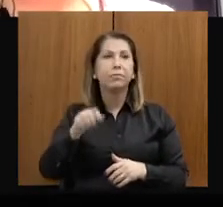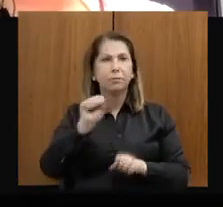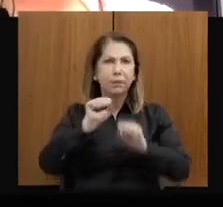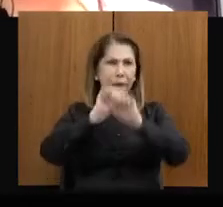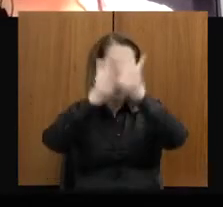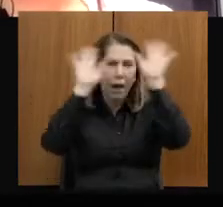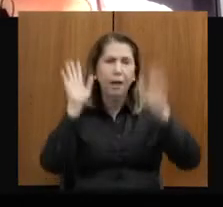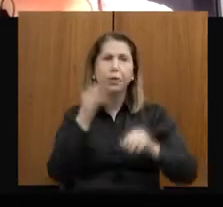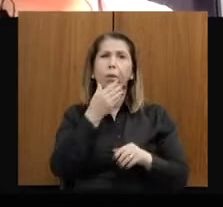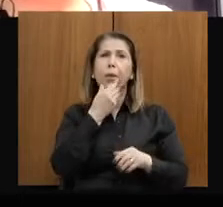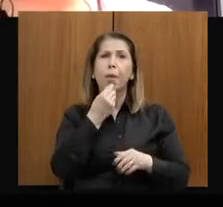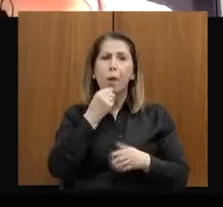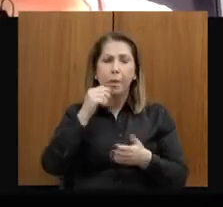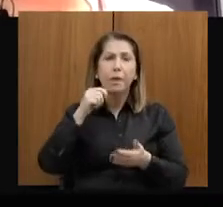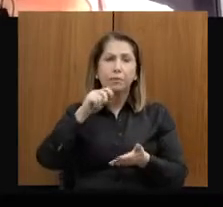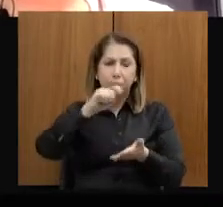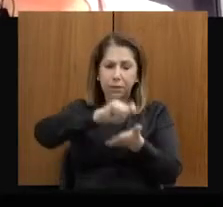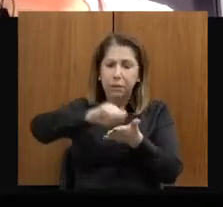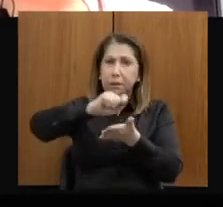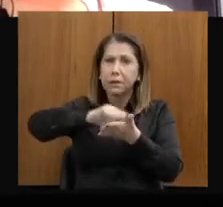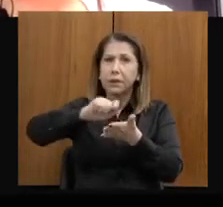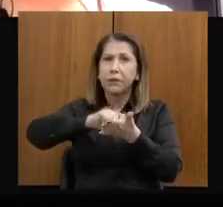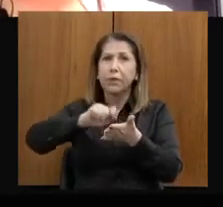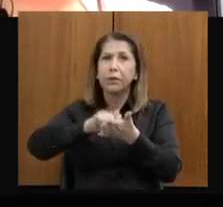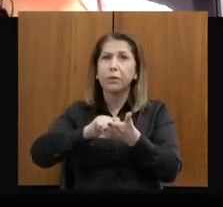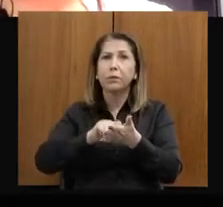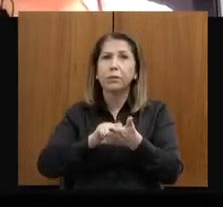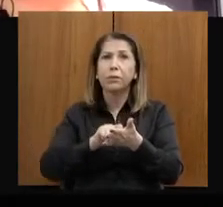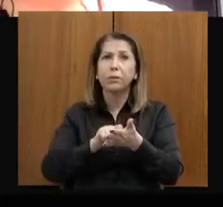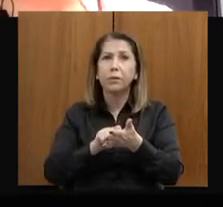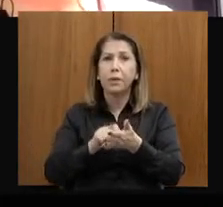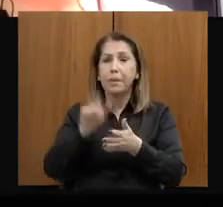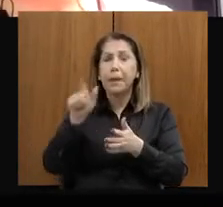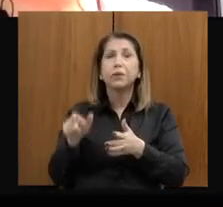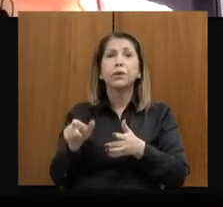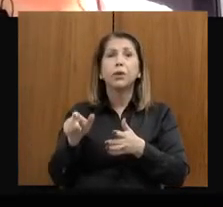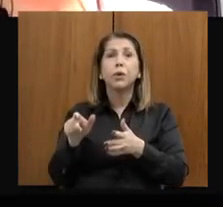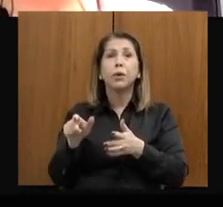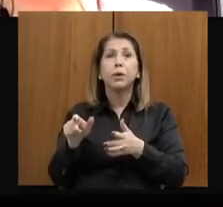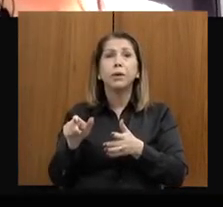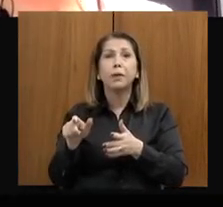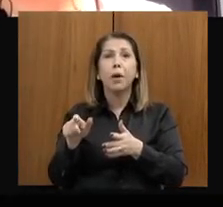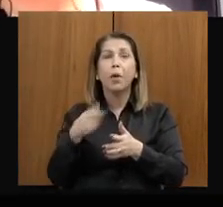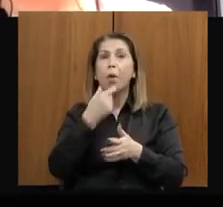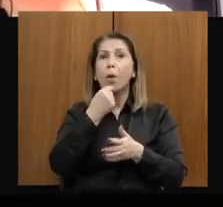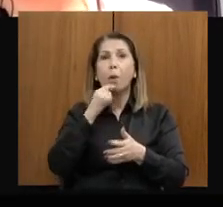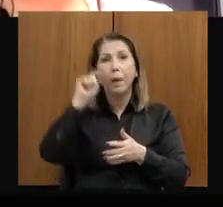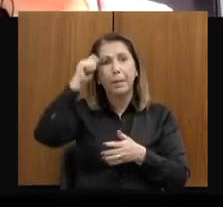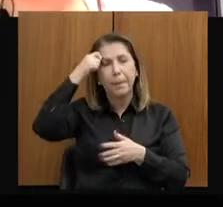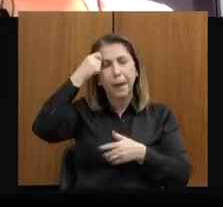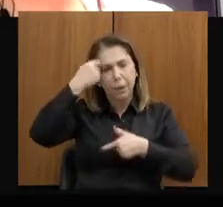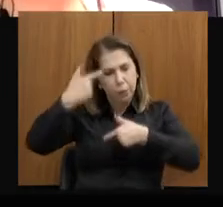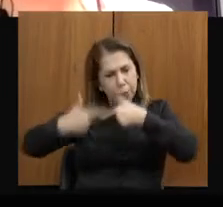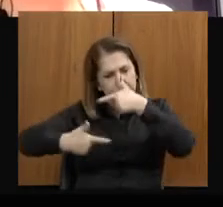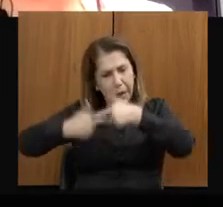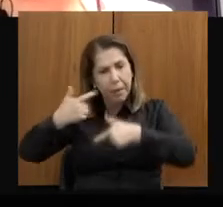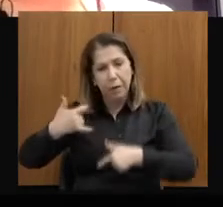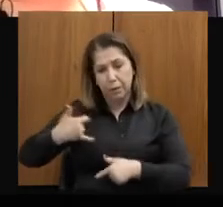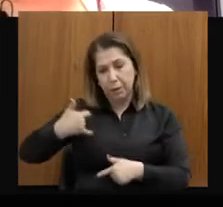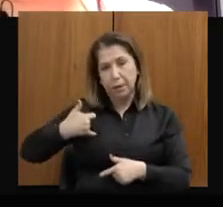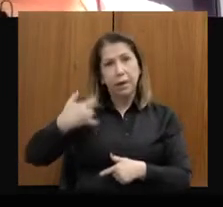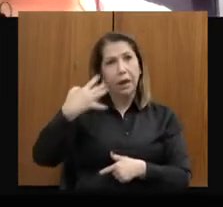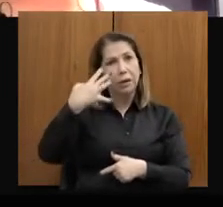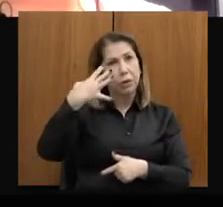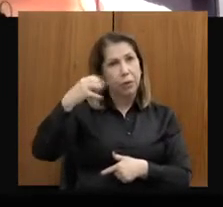e ele não sabia escrever ele é descrito pelas fotos como um homem preto muito trabalhador de 40